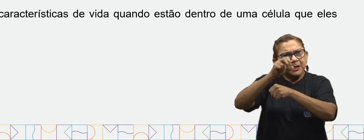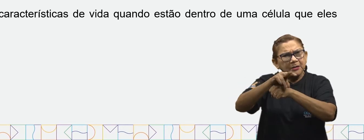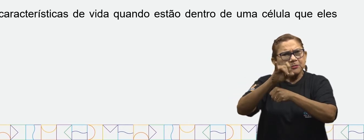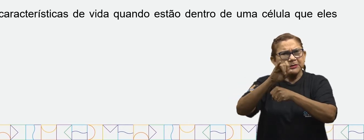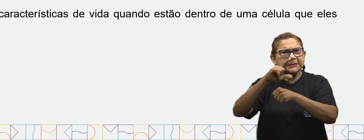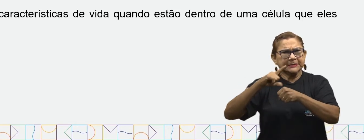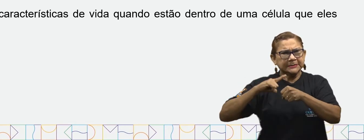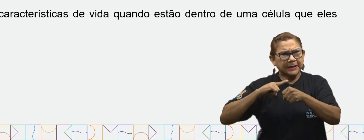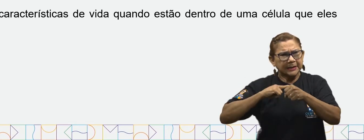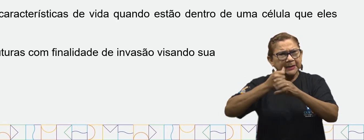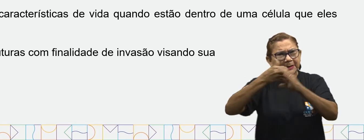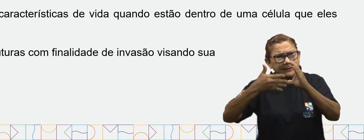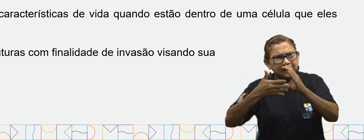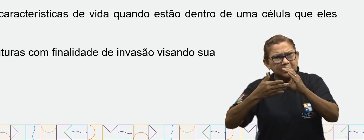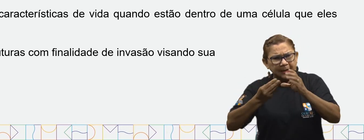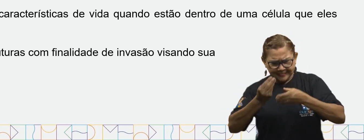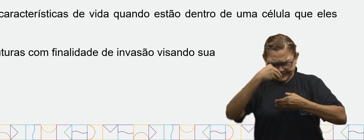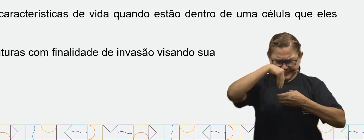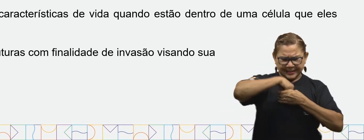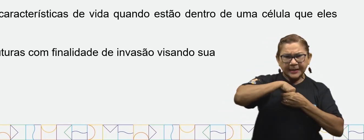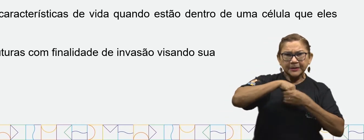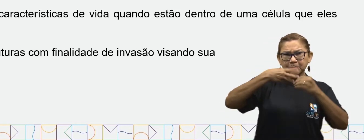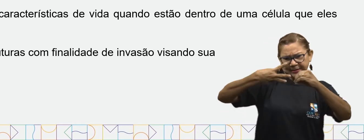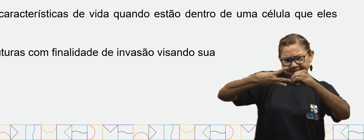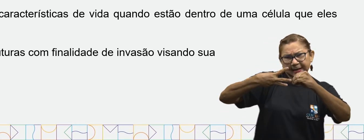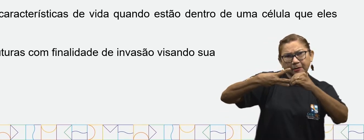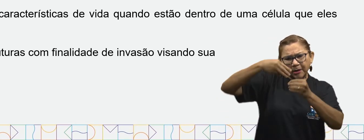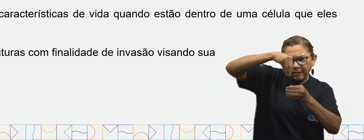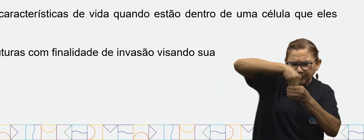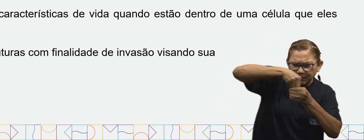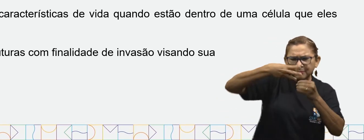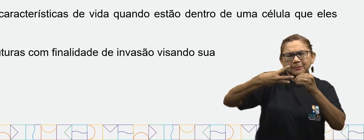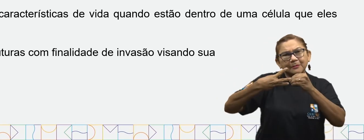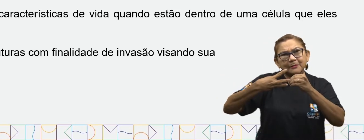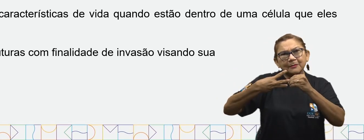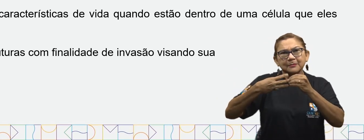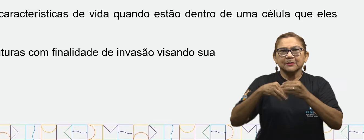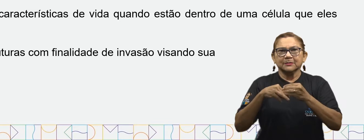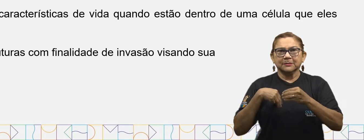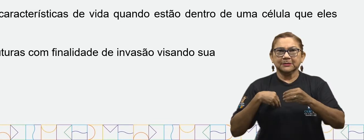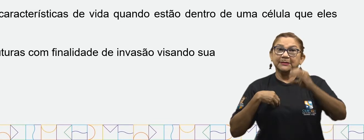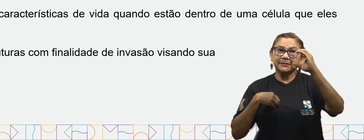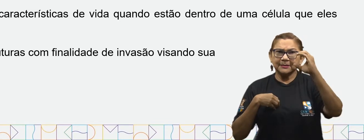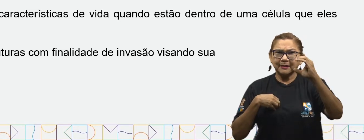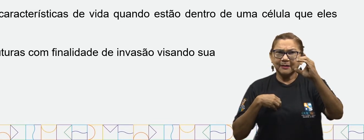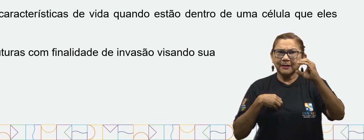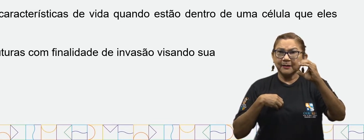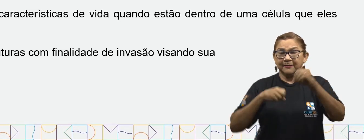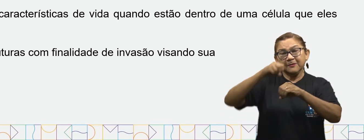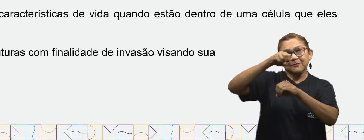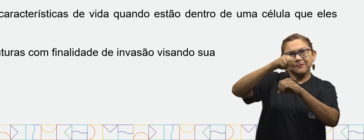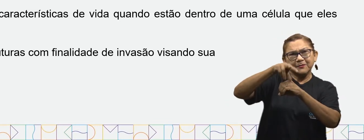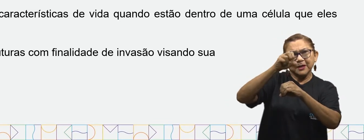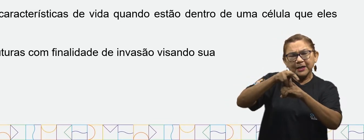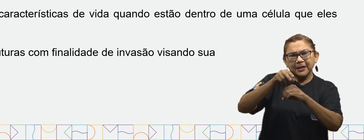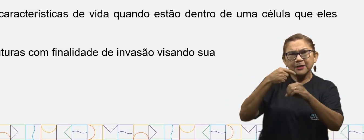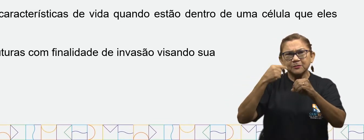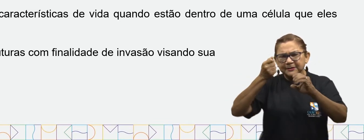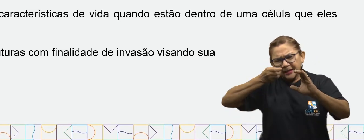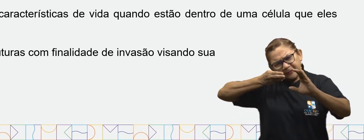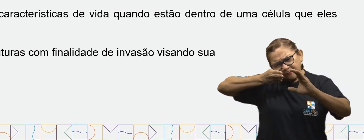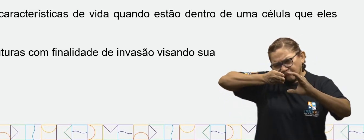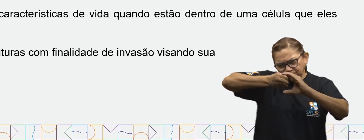invadiram. Letra C. Os vírus possuem estruturas com finalidade de invasão, visando